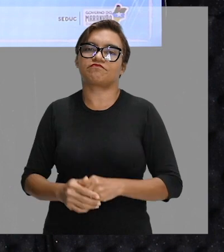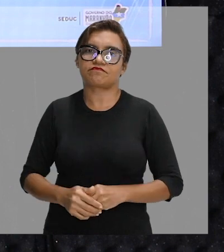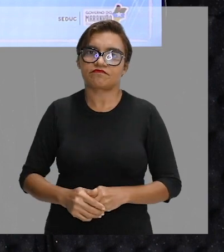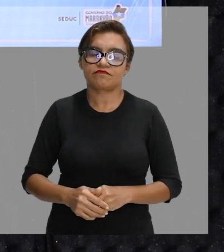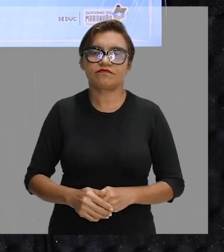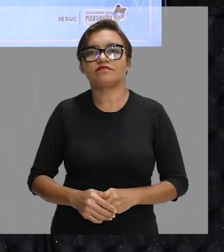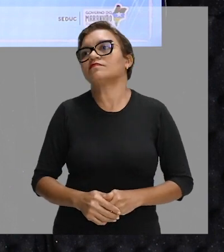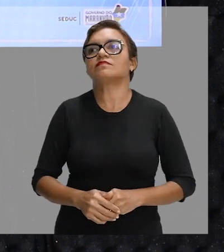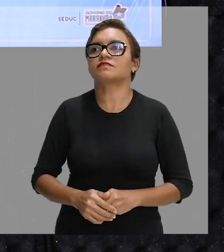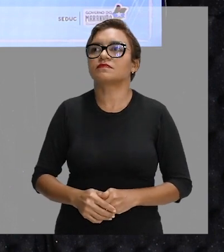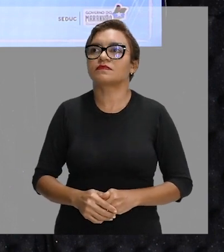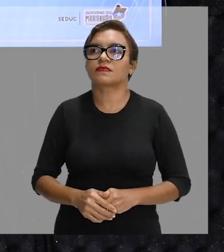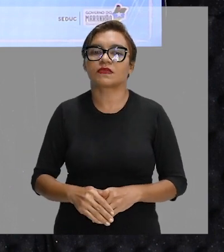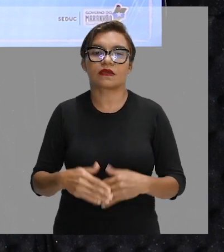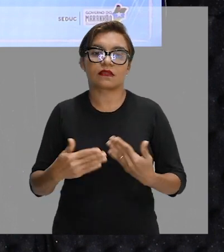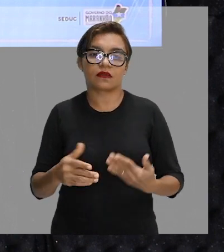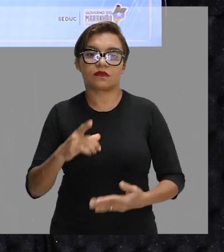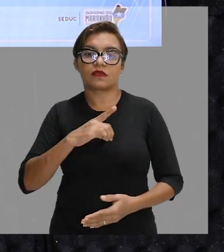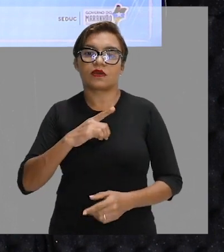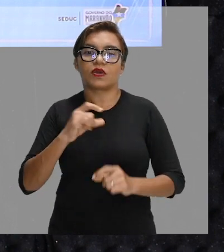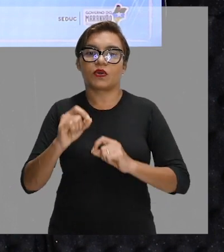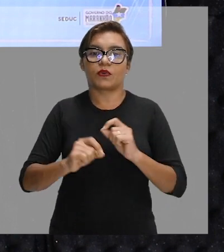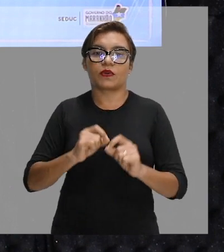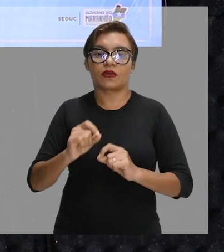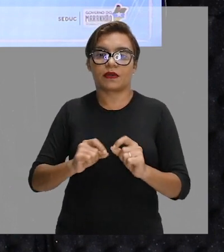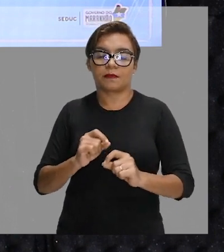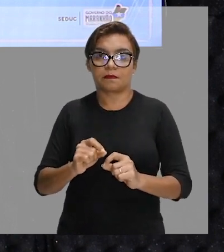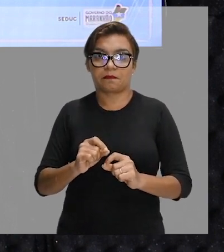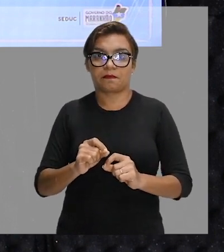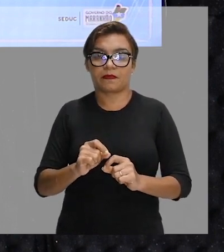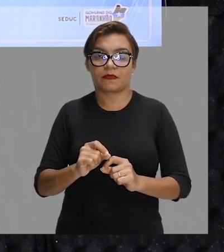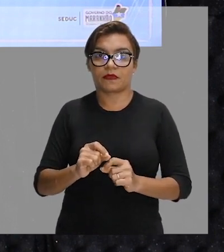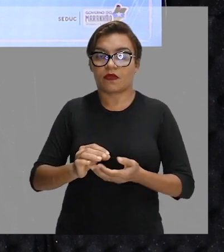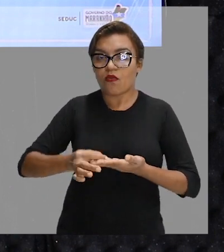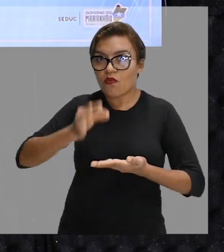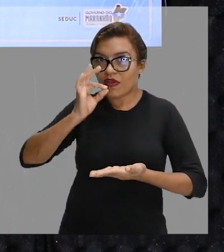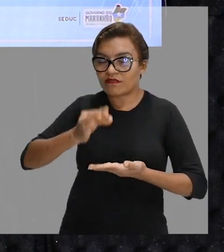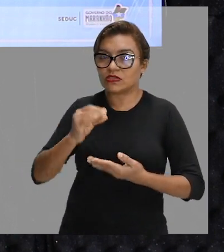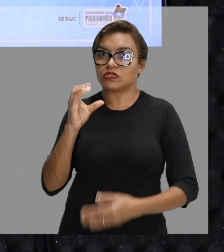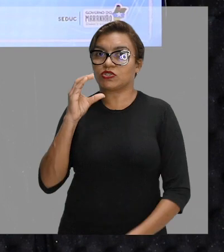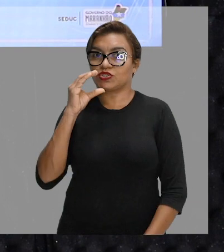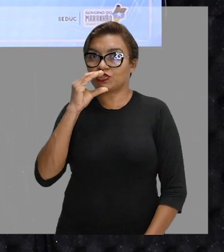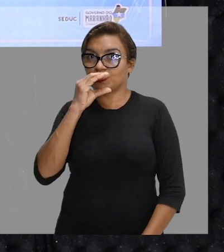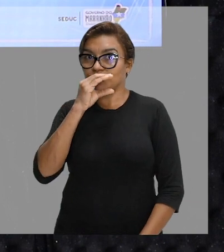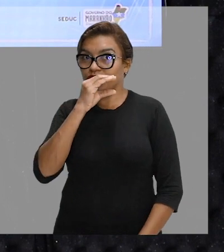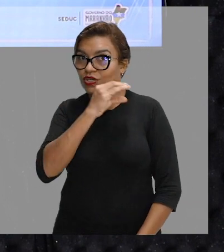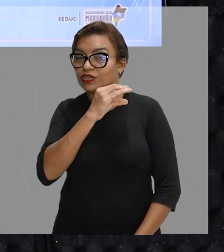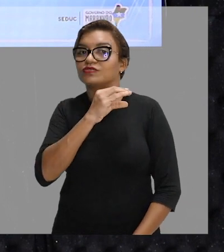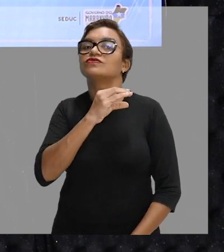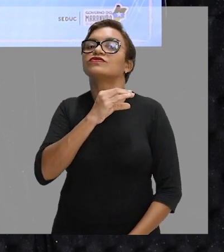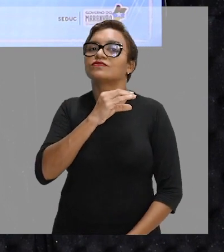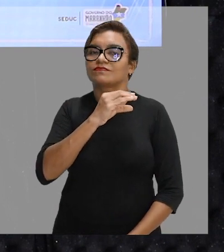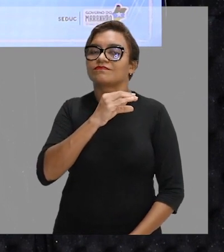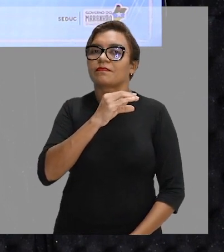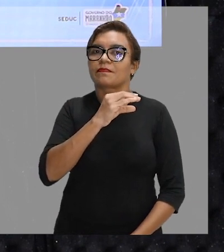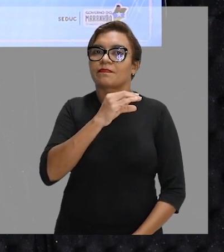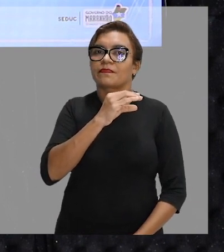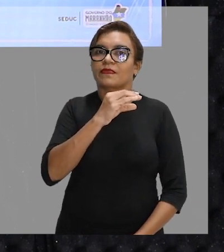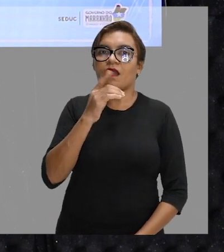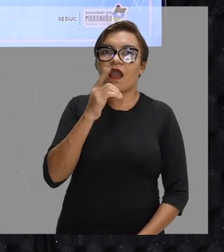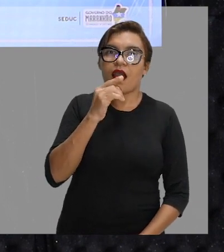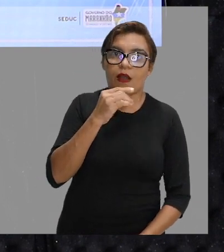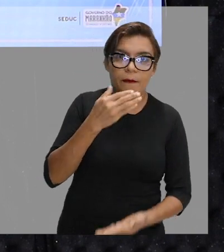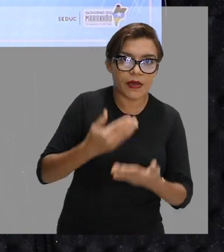café. E assim essa bebida, o café, se mantém quente sem perder água e